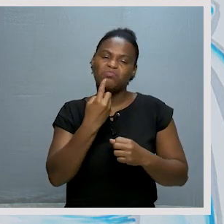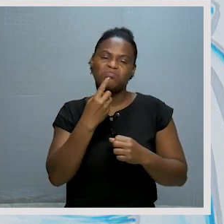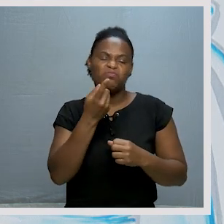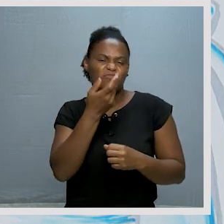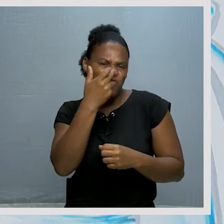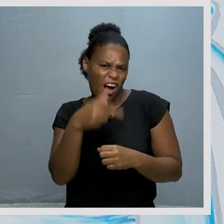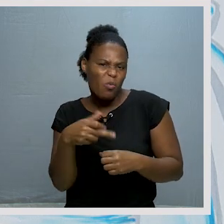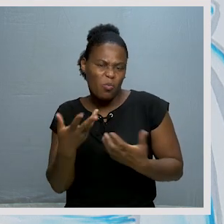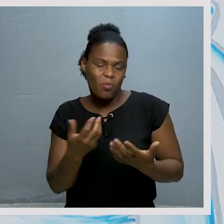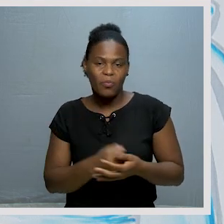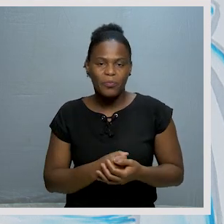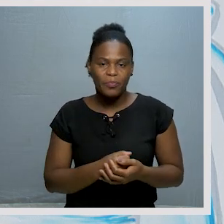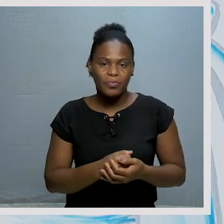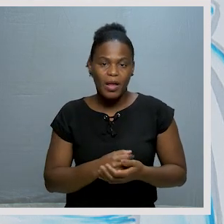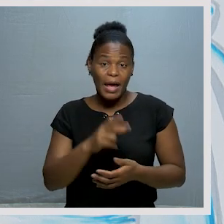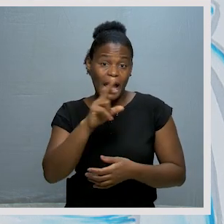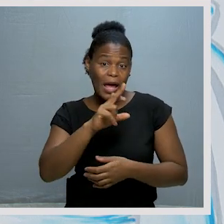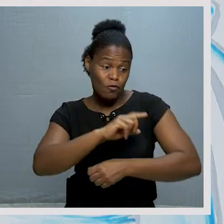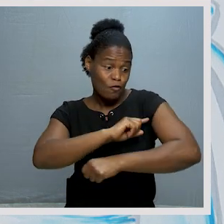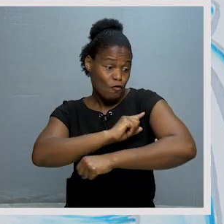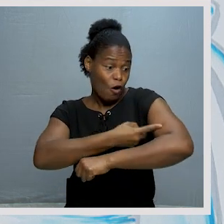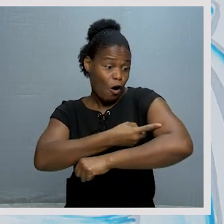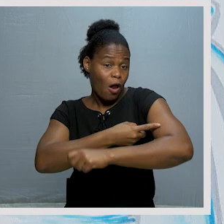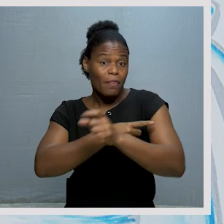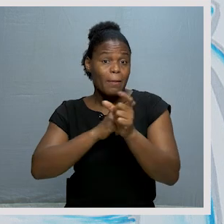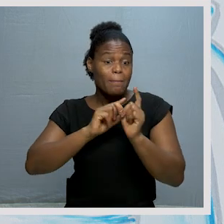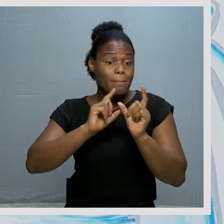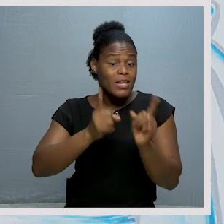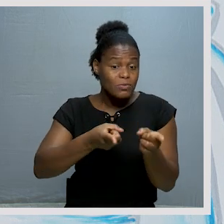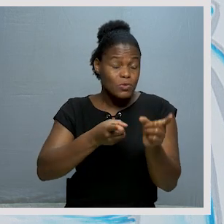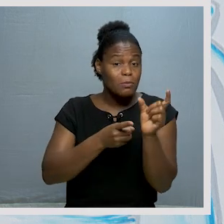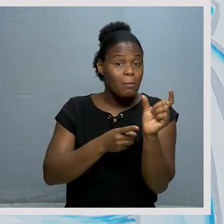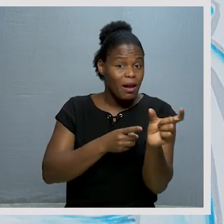Ele tem um som forte no início de uma palavra.